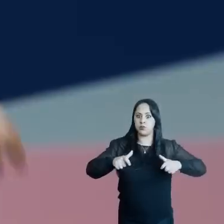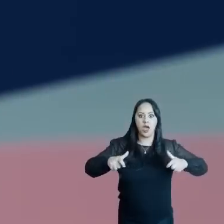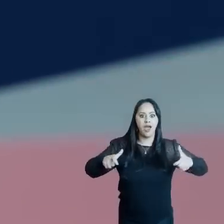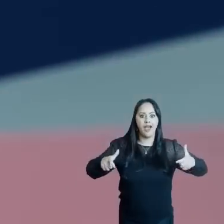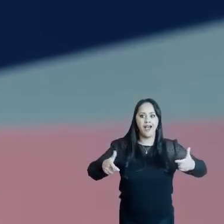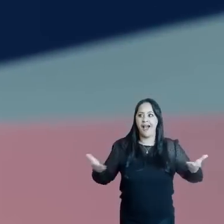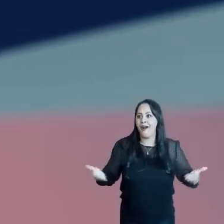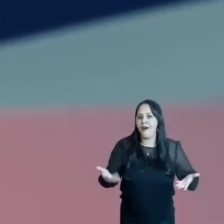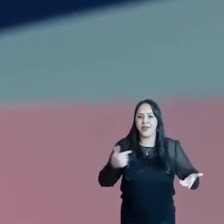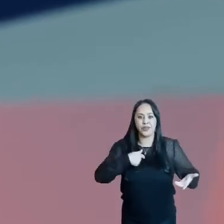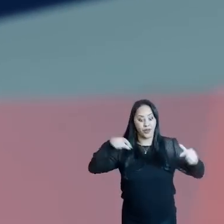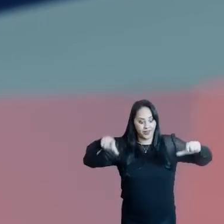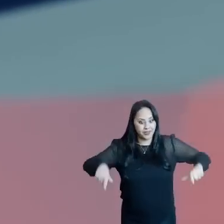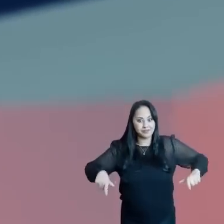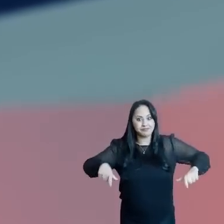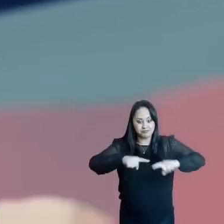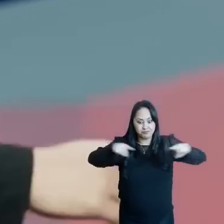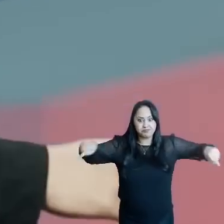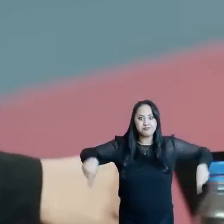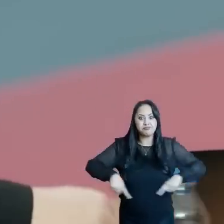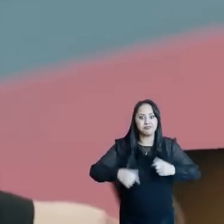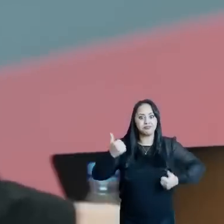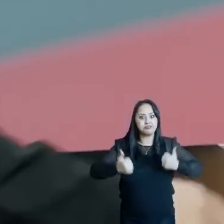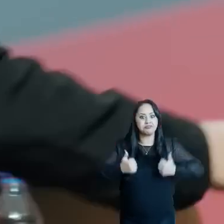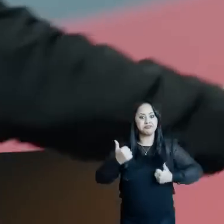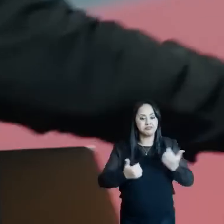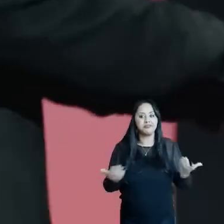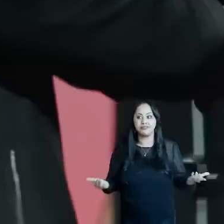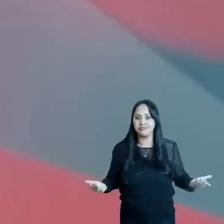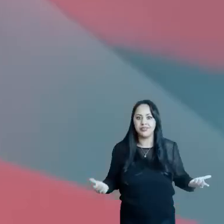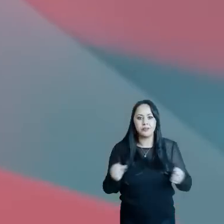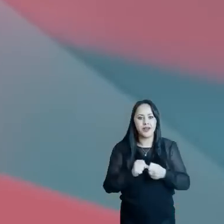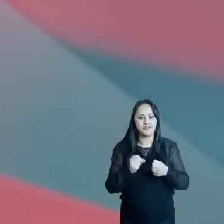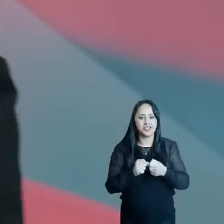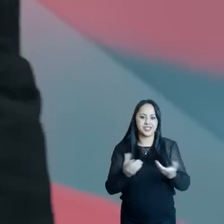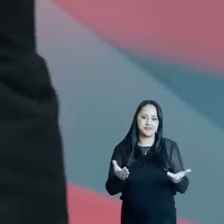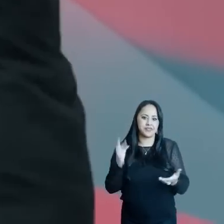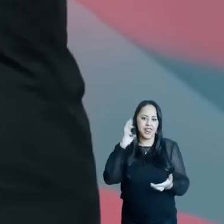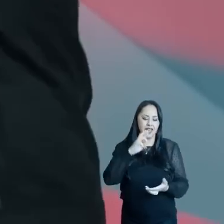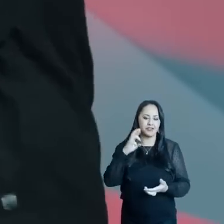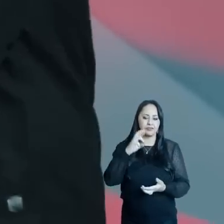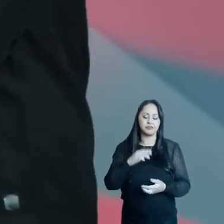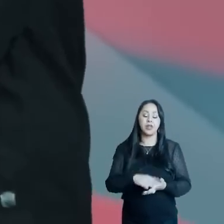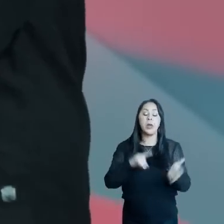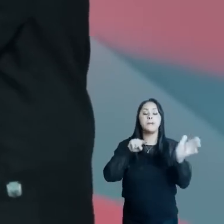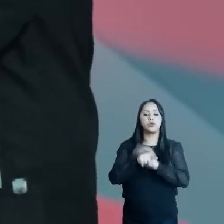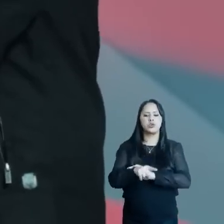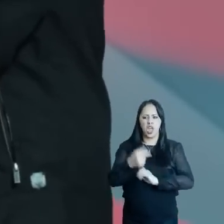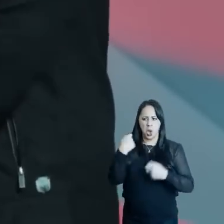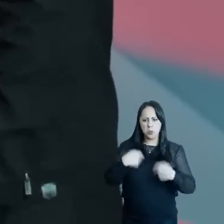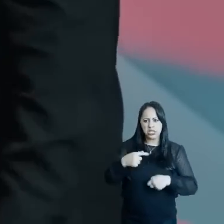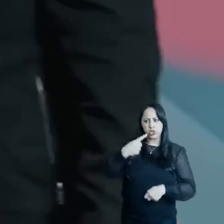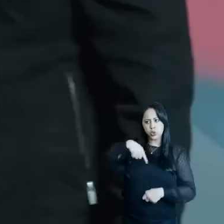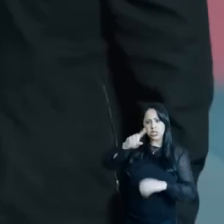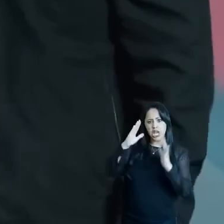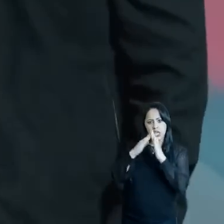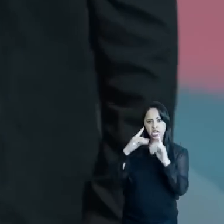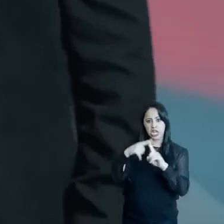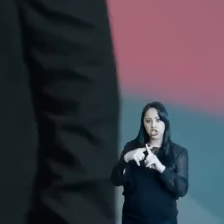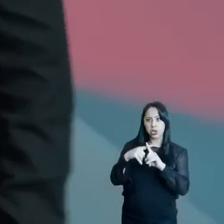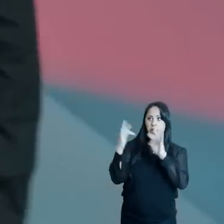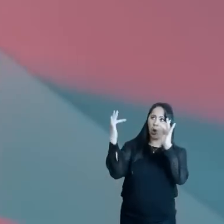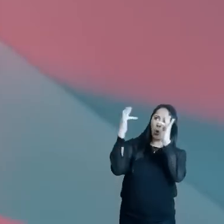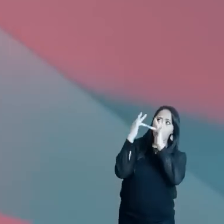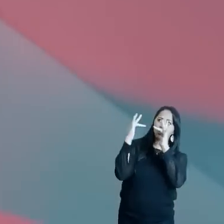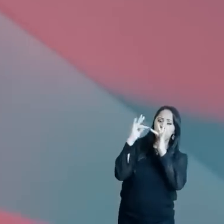para fazer live para vocês. Boa. É preciso ir à igreja para se conectar com Deus? Não é